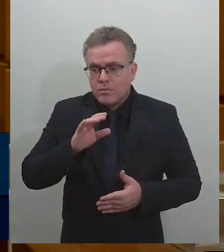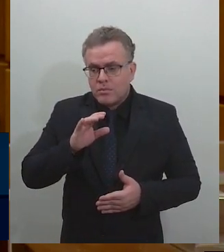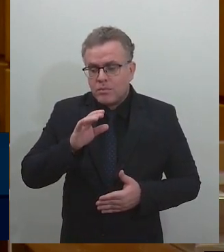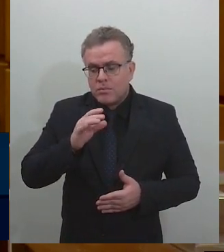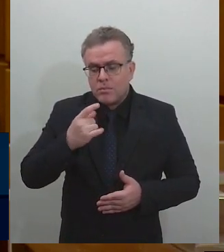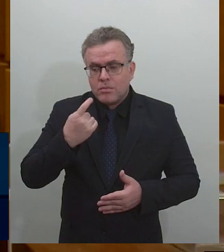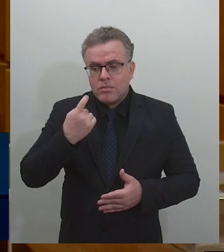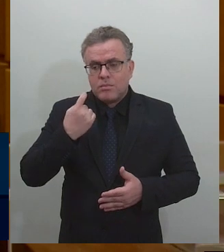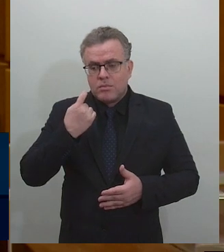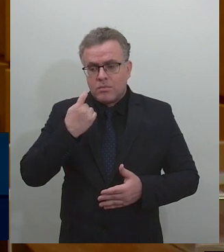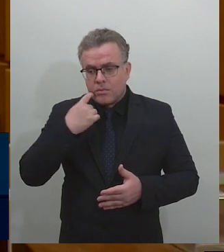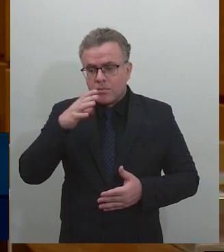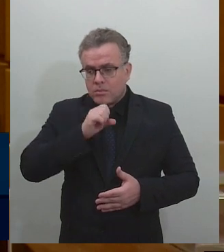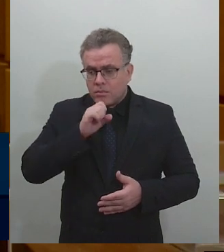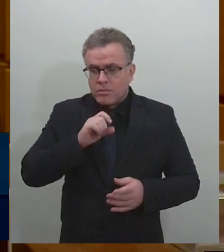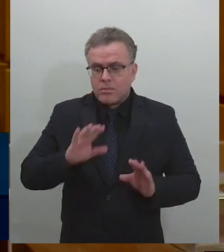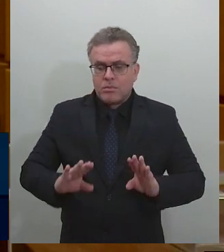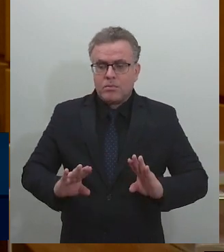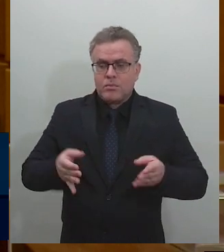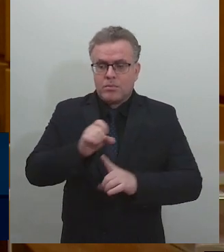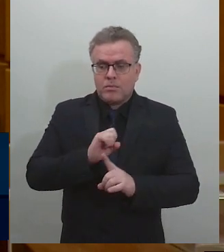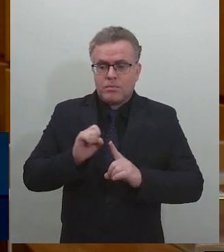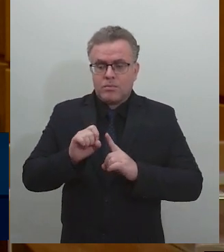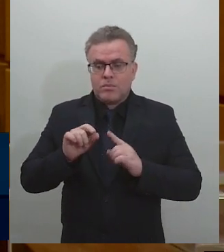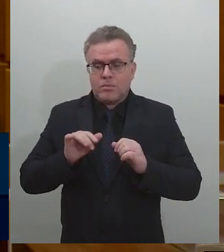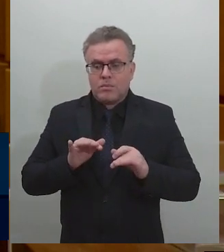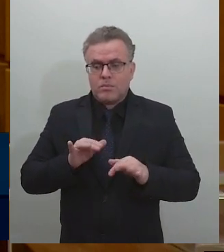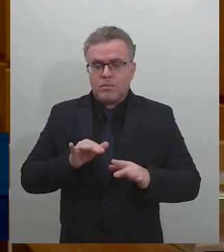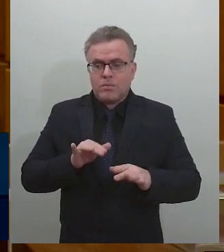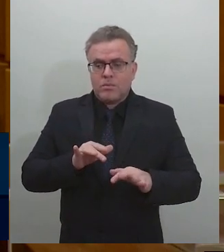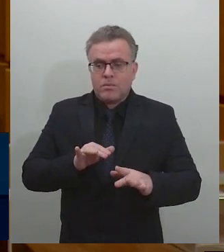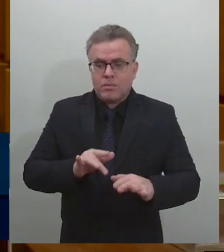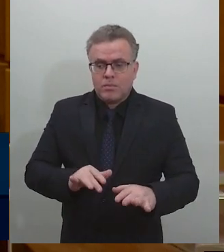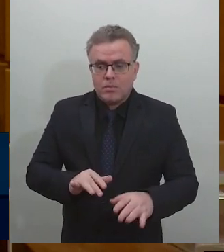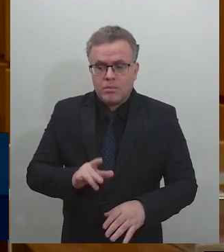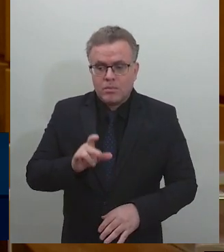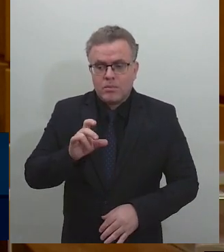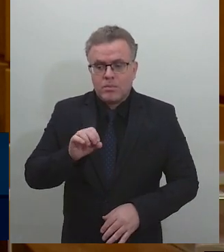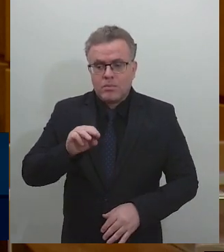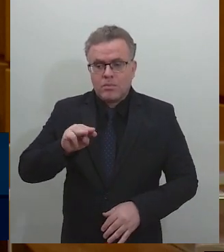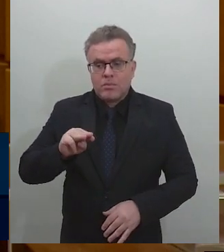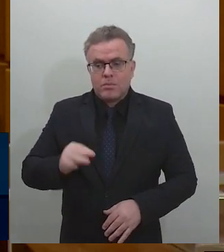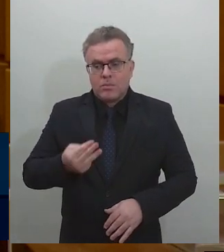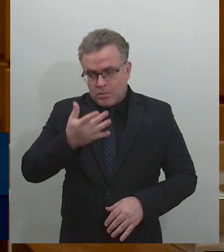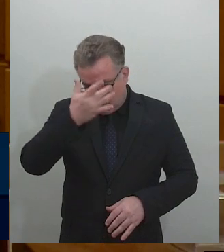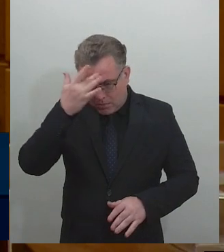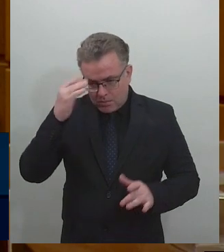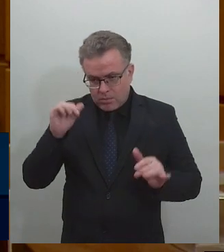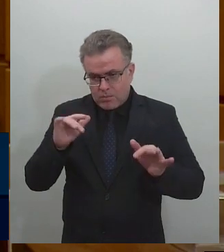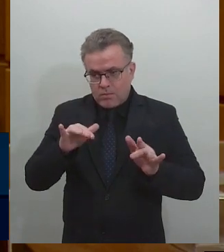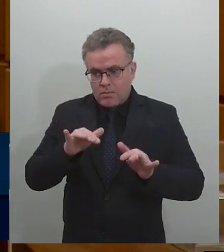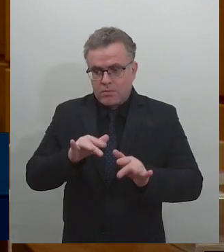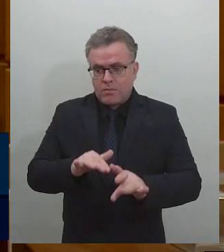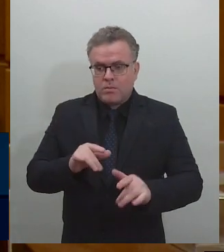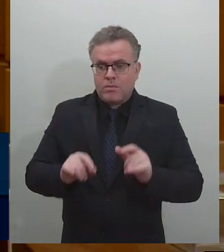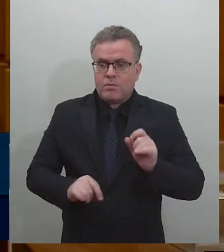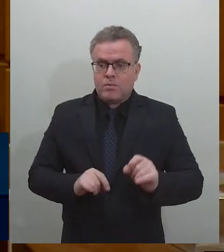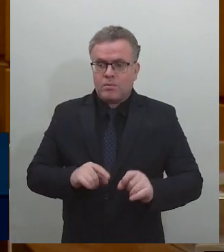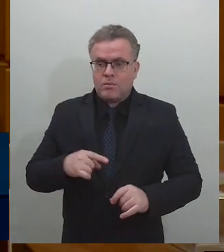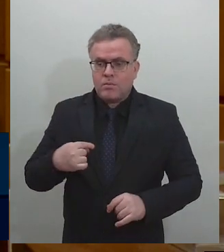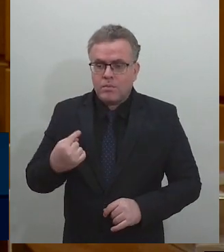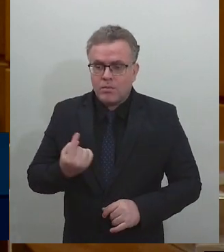que circulou mais de 50 mil pessoas pela nossa cidade. Tivemos que fechar os portões no